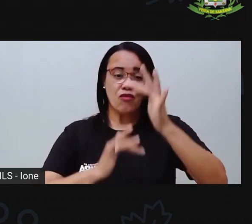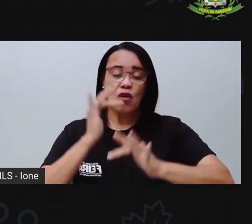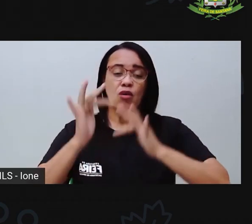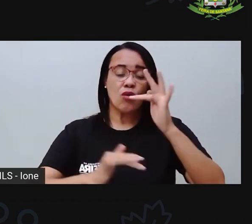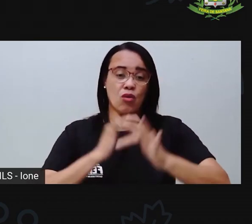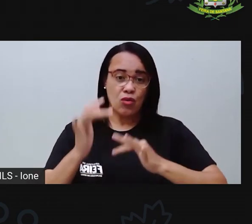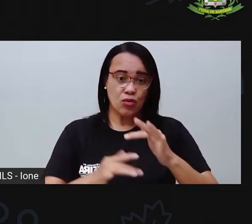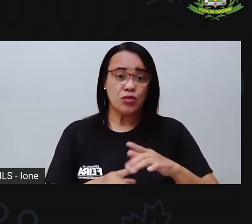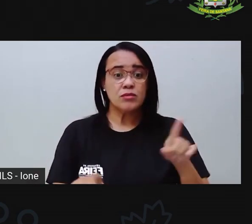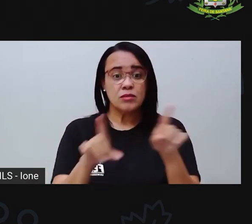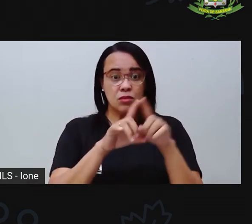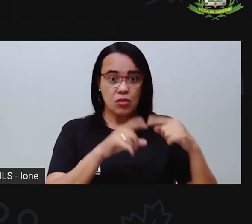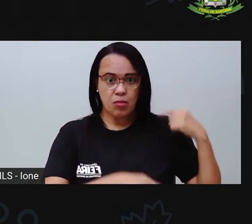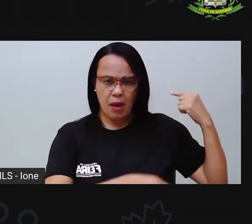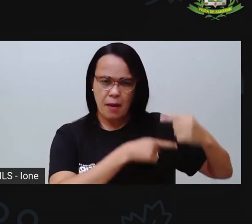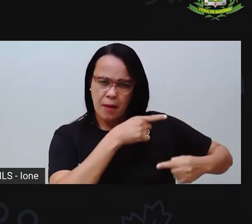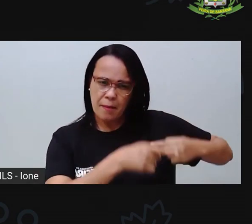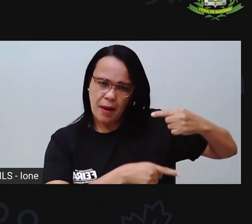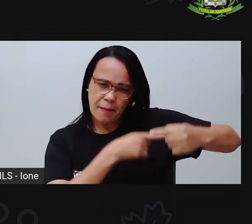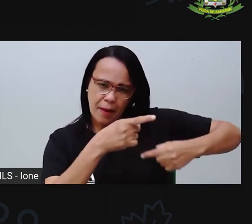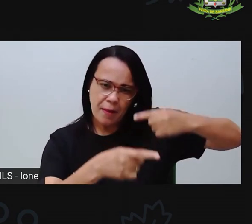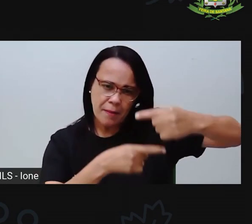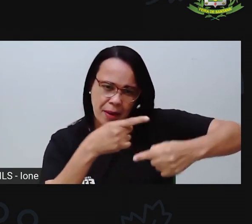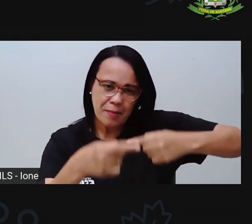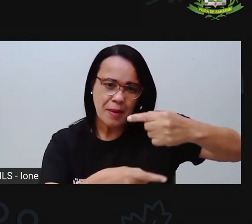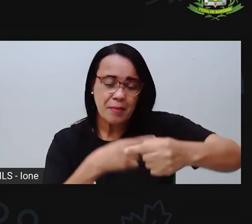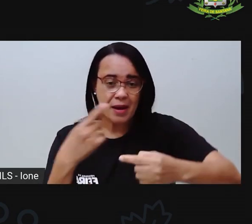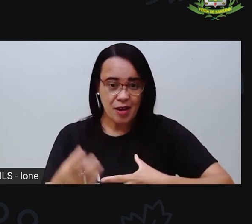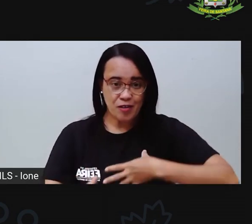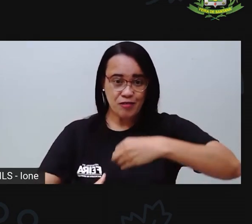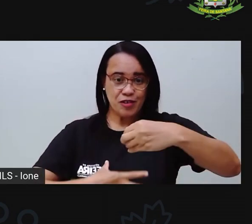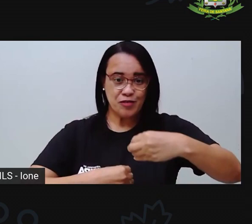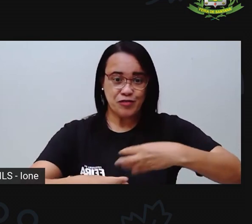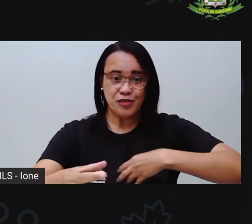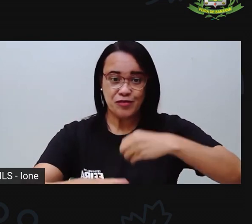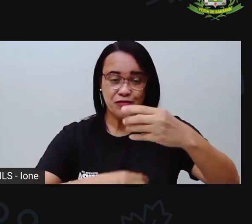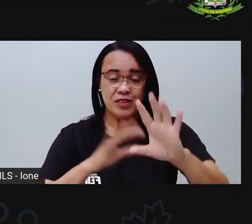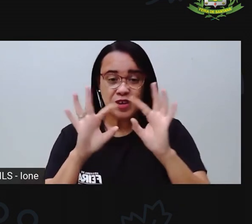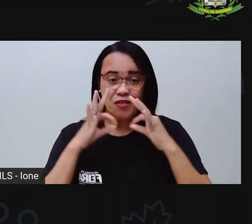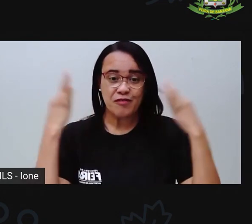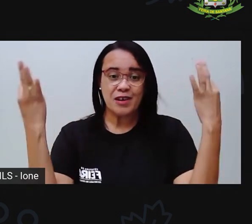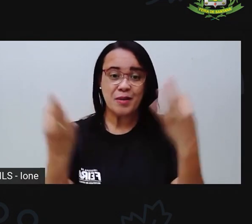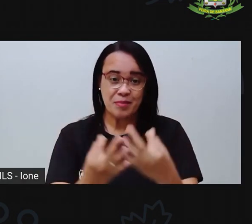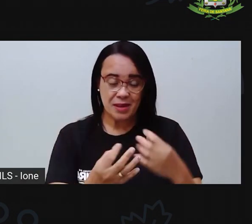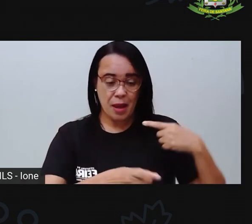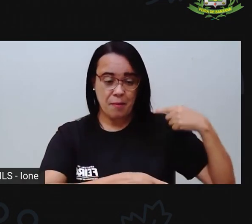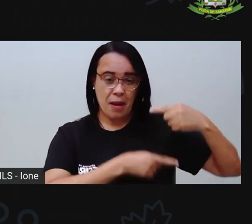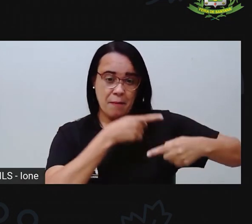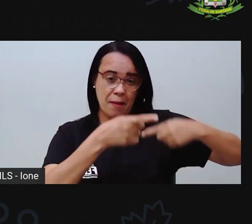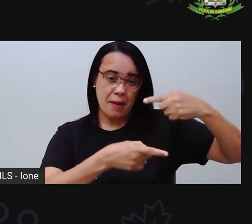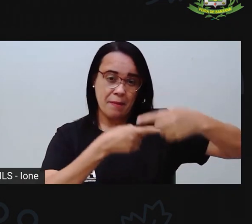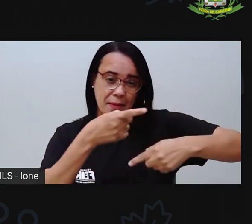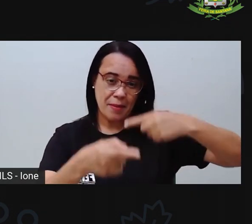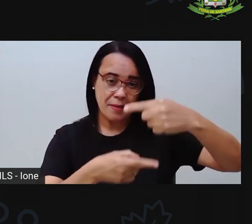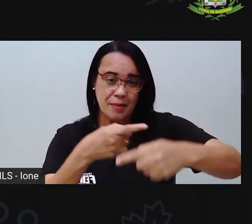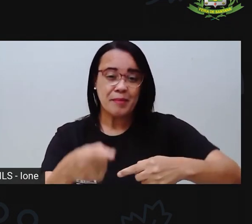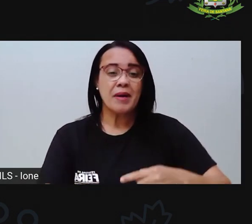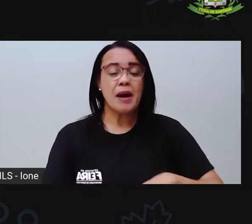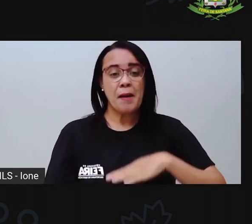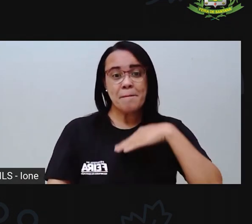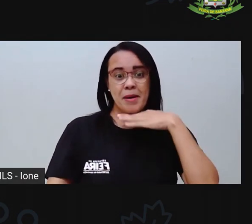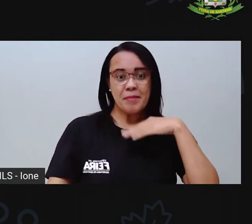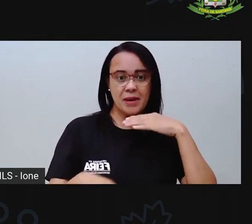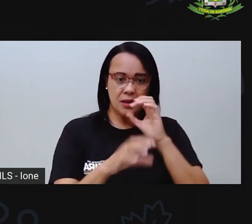de geração em geração, como a Pro já explicou para vocês, né? Então, a mãe da gente, o pai da gente aprendeu quando era